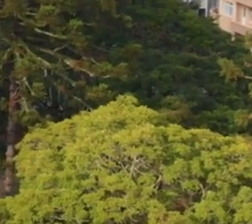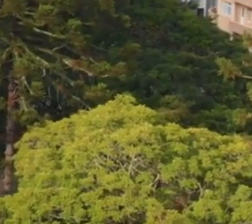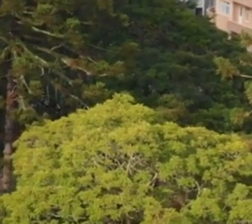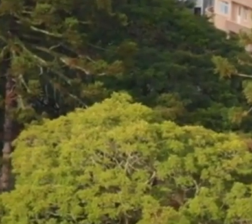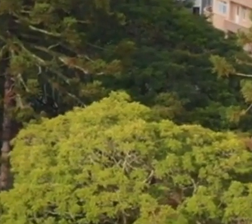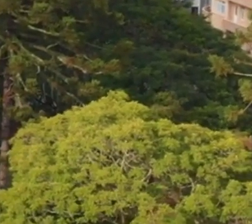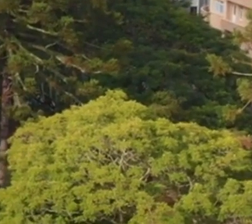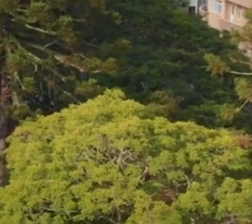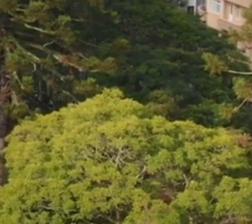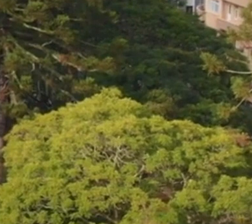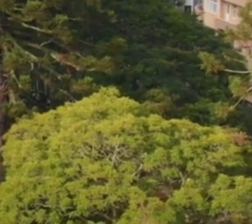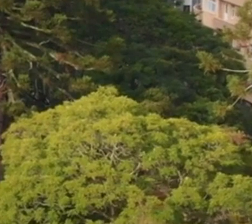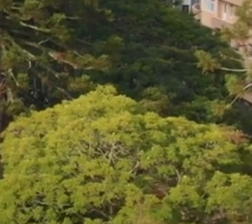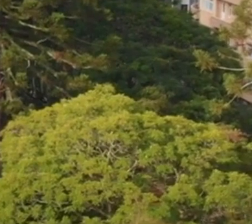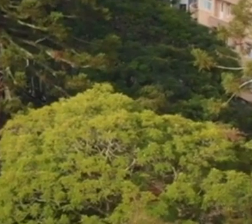se